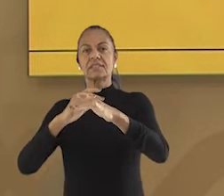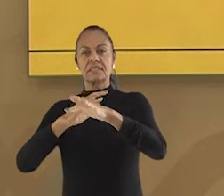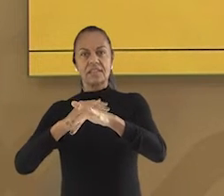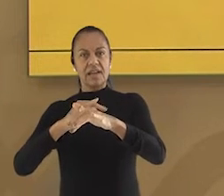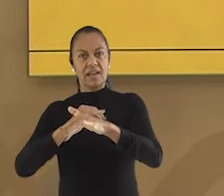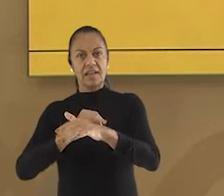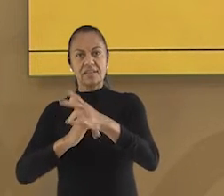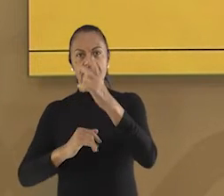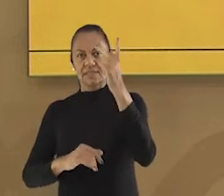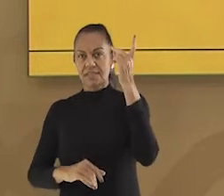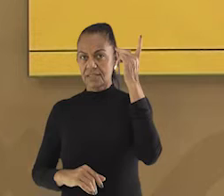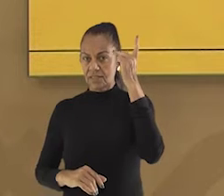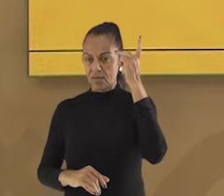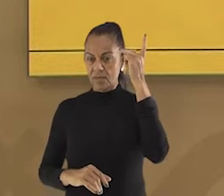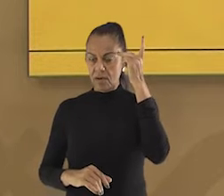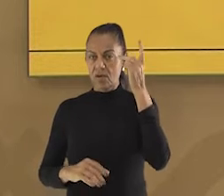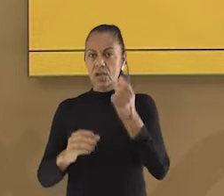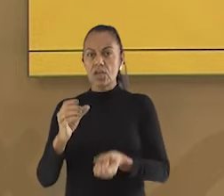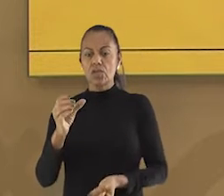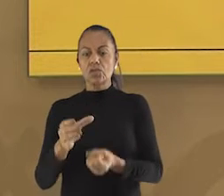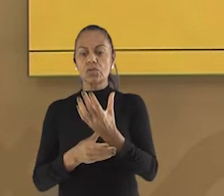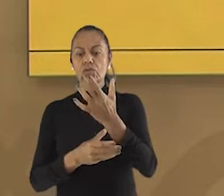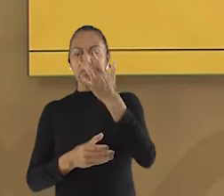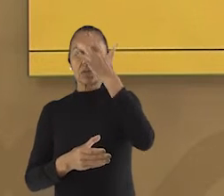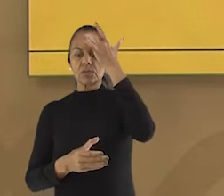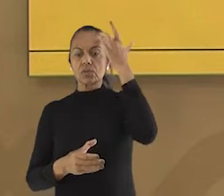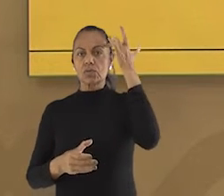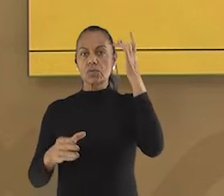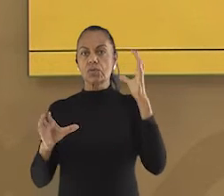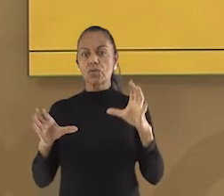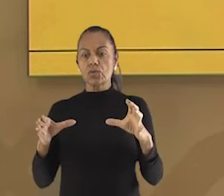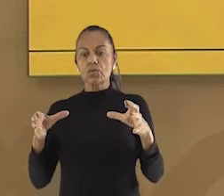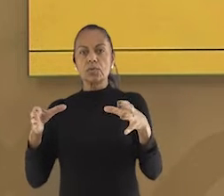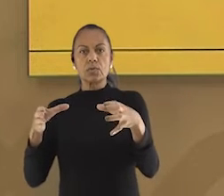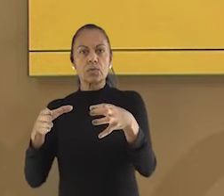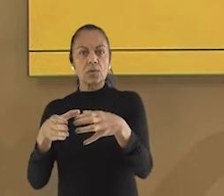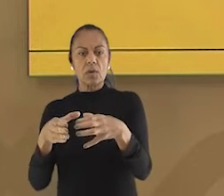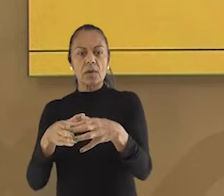São Paulo, que surgiu como grupo em